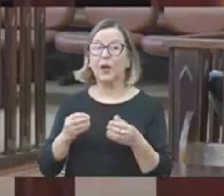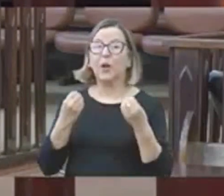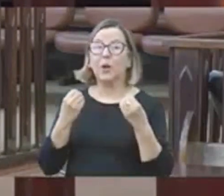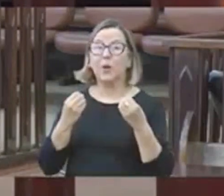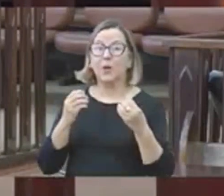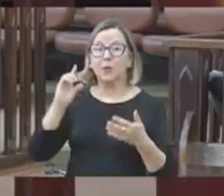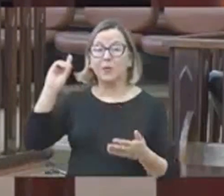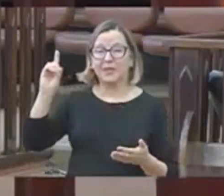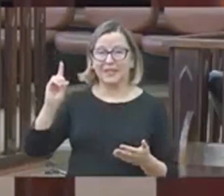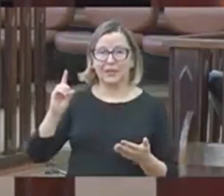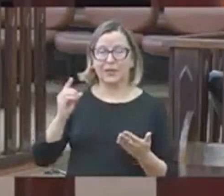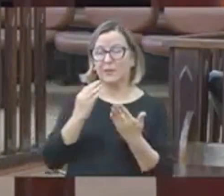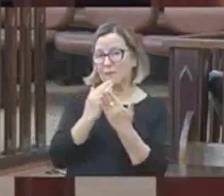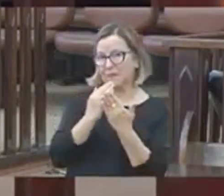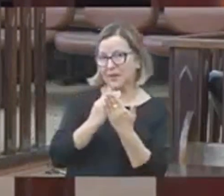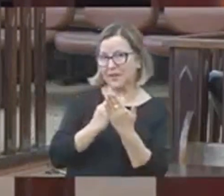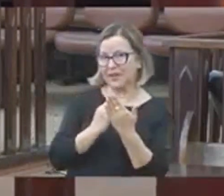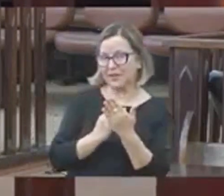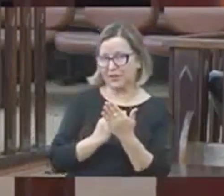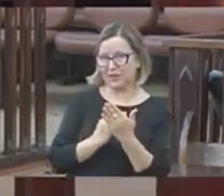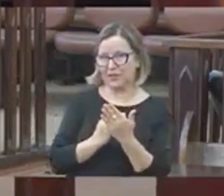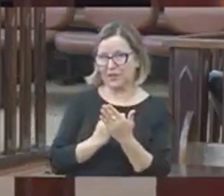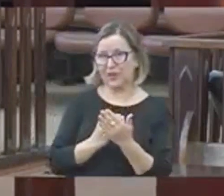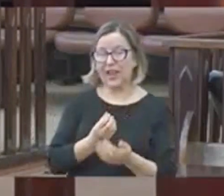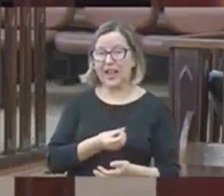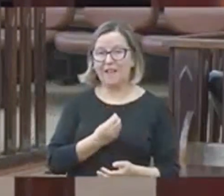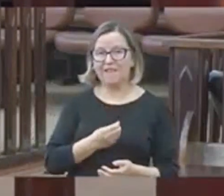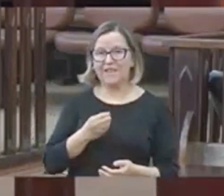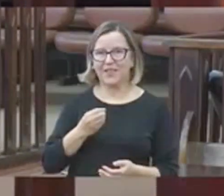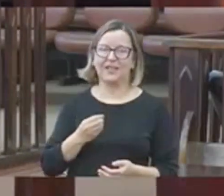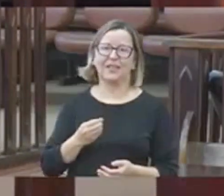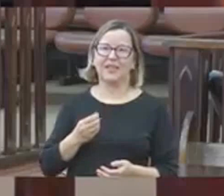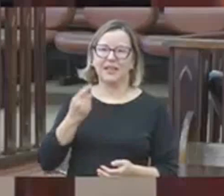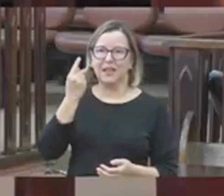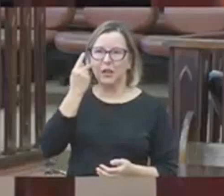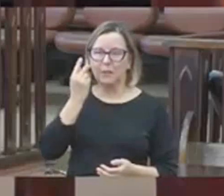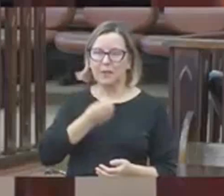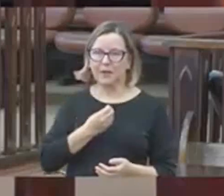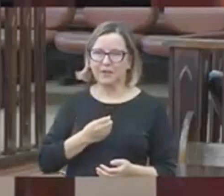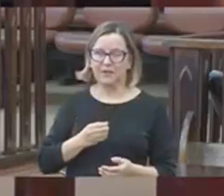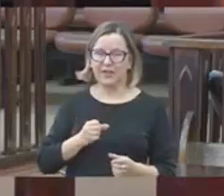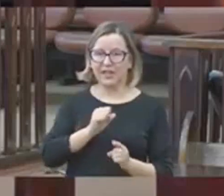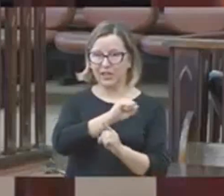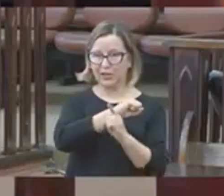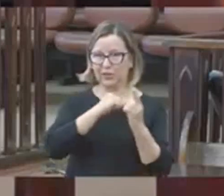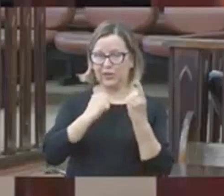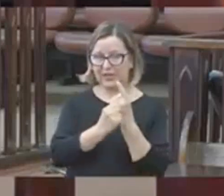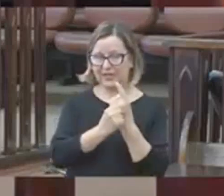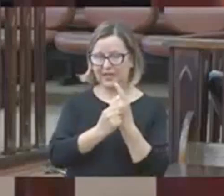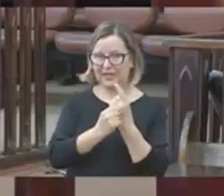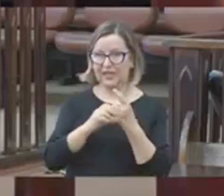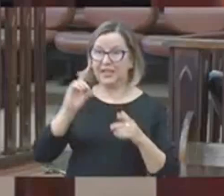sociedade. Lembrando que Deus havia planejado uma sociedade santa,